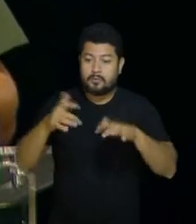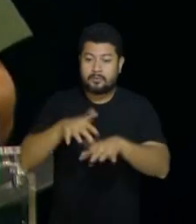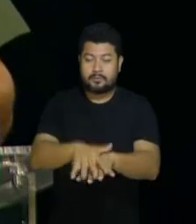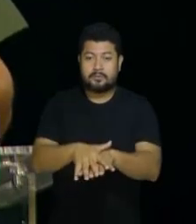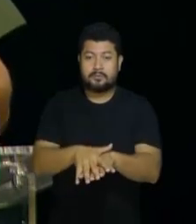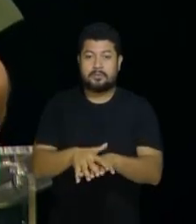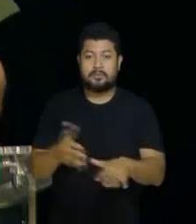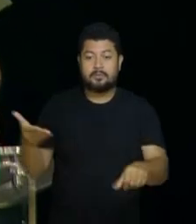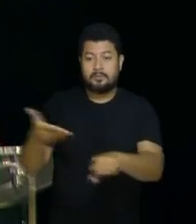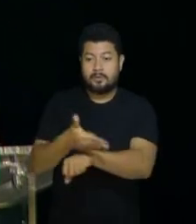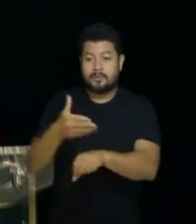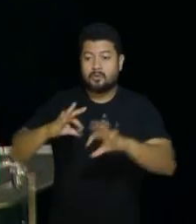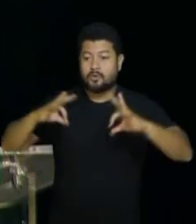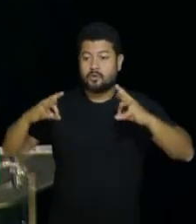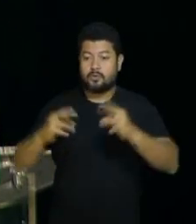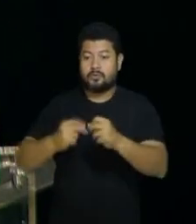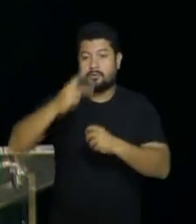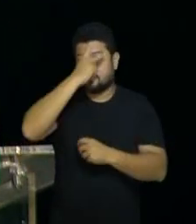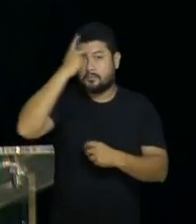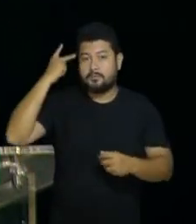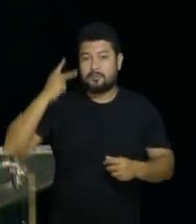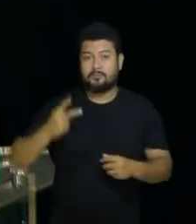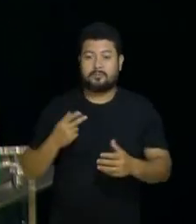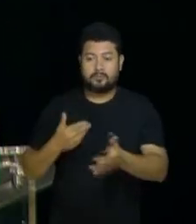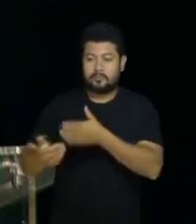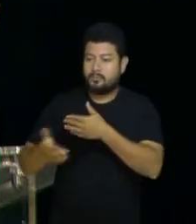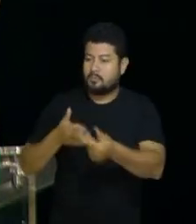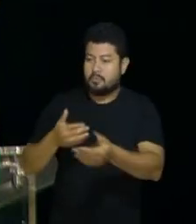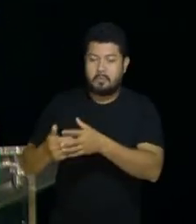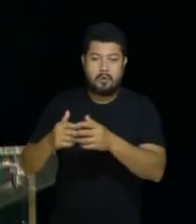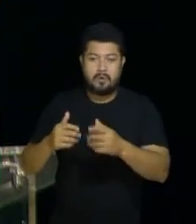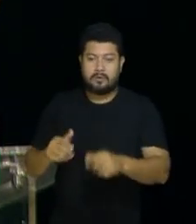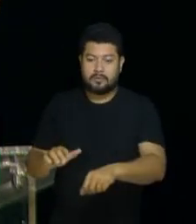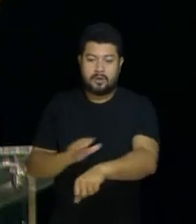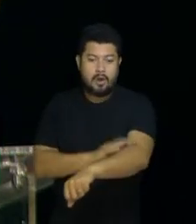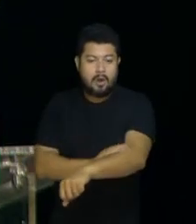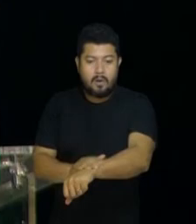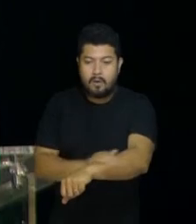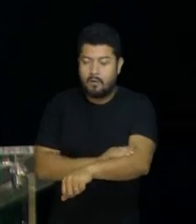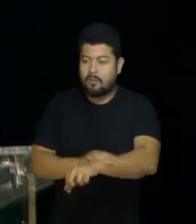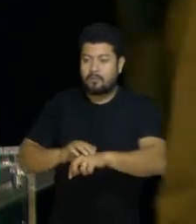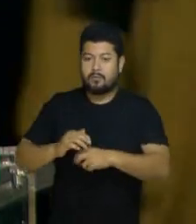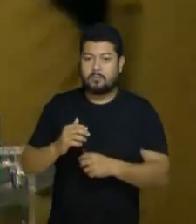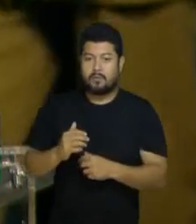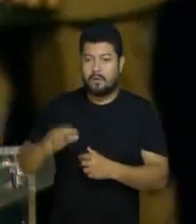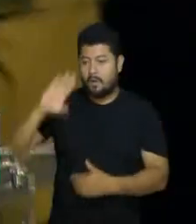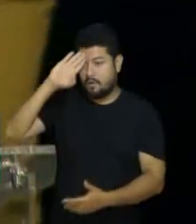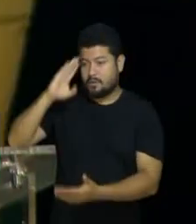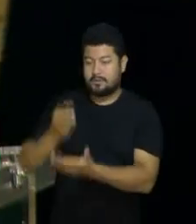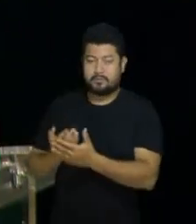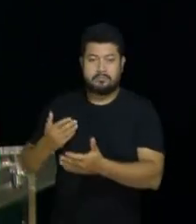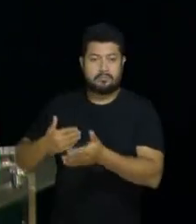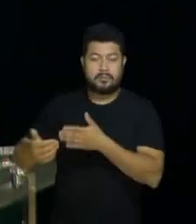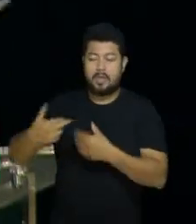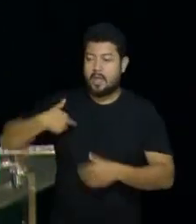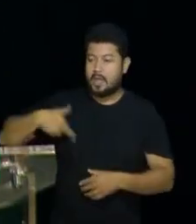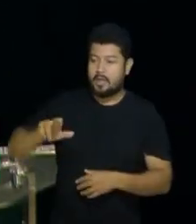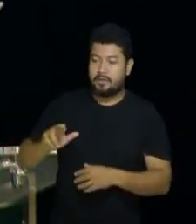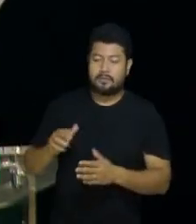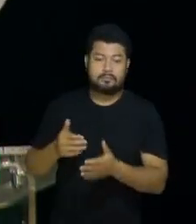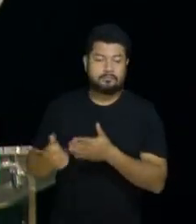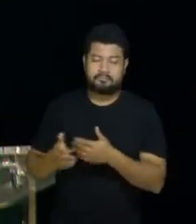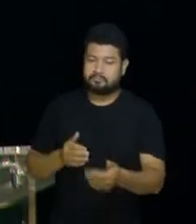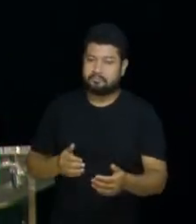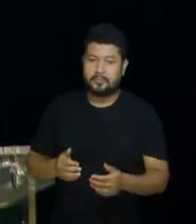as pessoas, de todas as origens sociais, raças e crenças. Fundada em